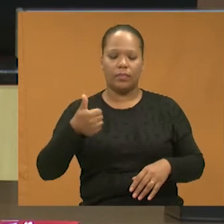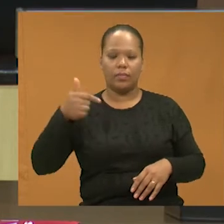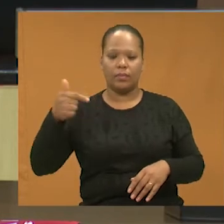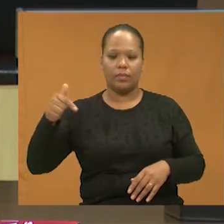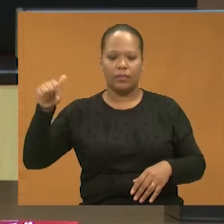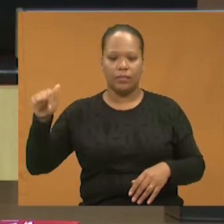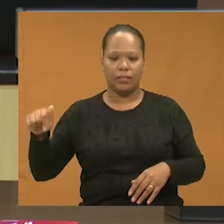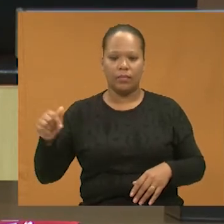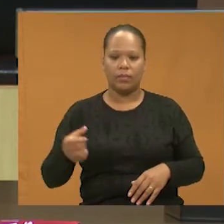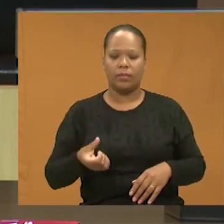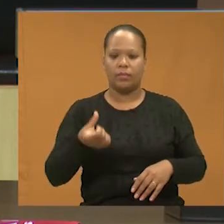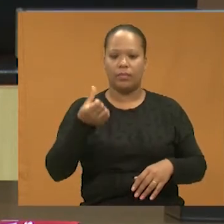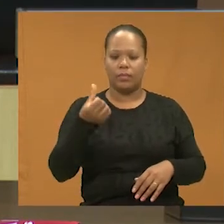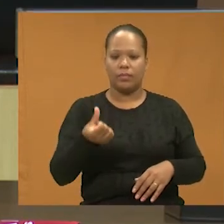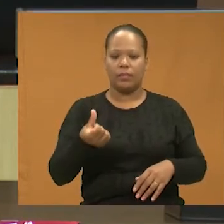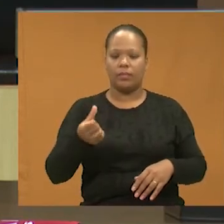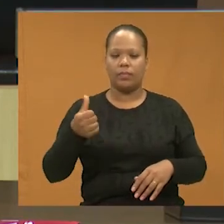6.124/2017,